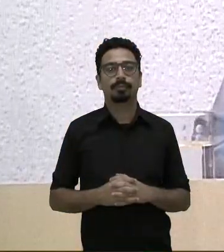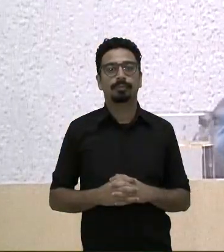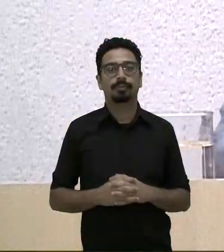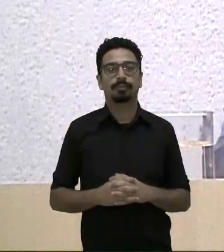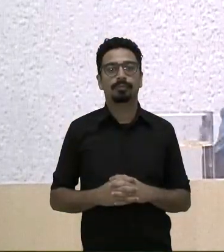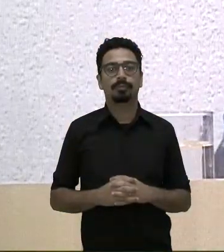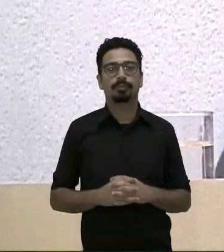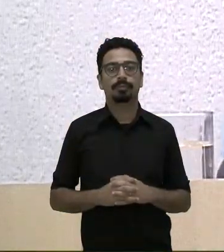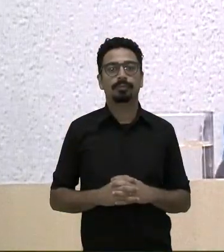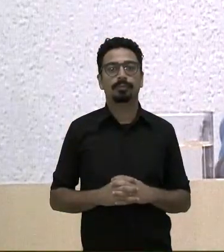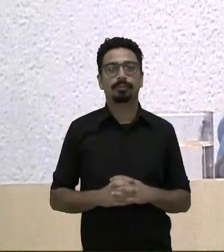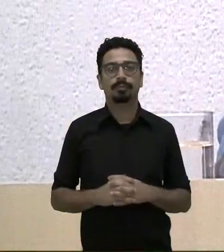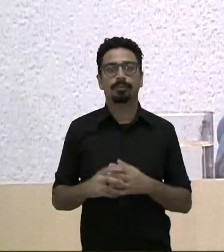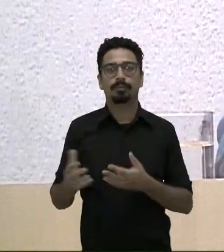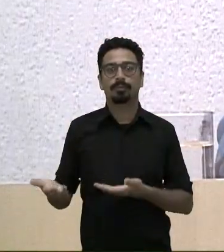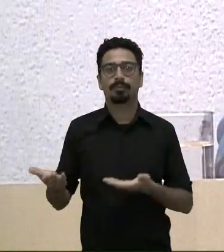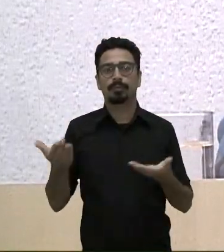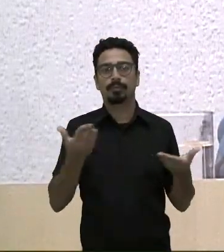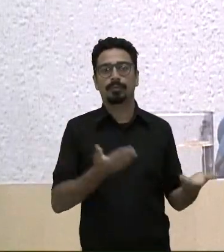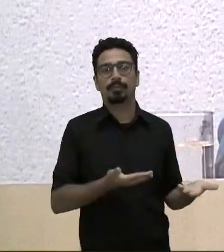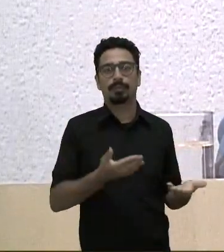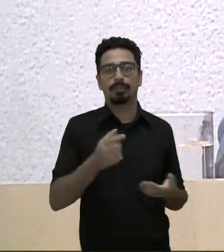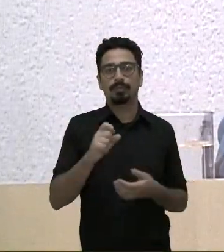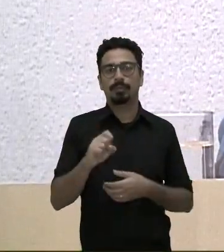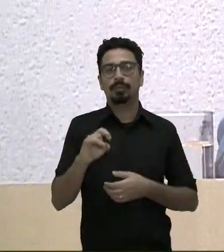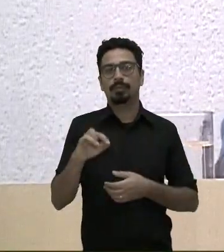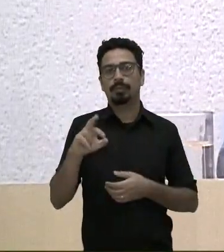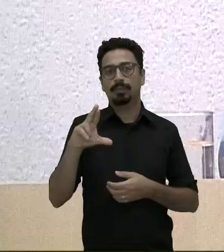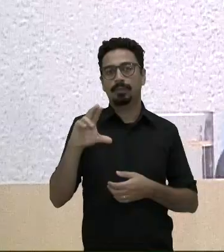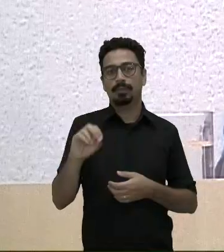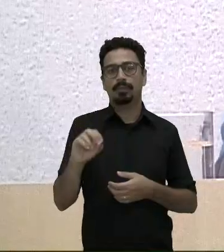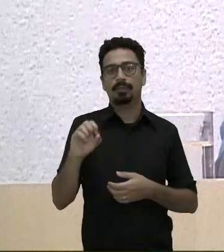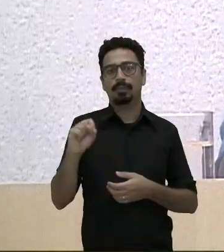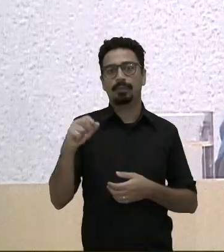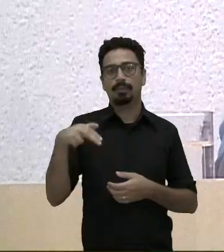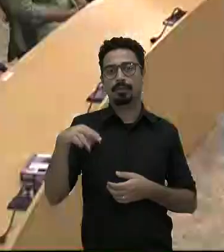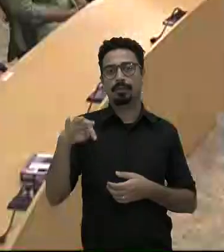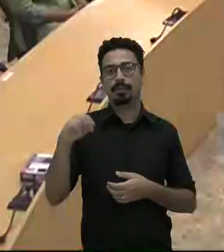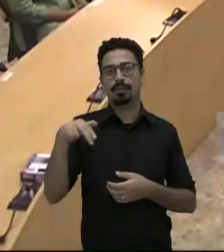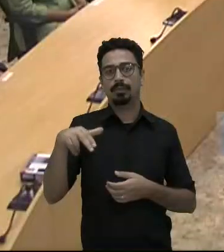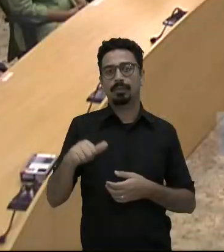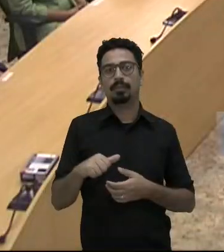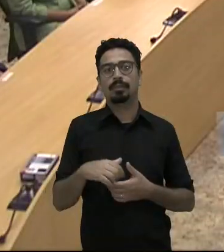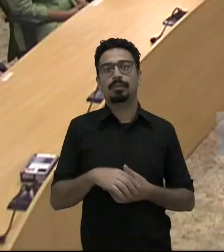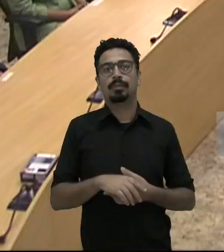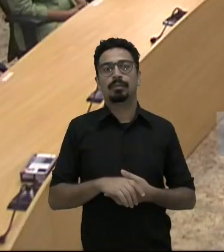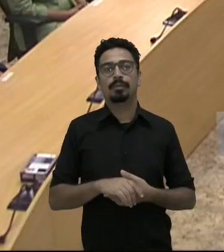Convidamos à frente dessa mesa Sávio Santana, que compareça à frente dessa mesa.